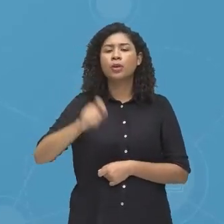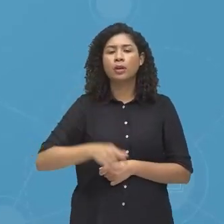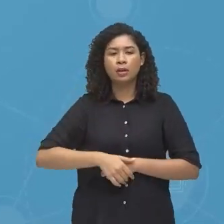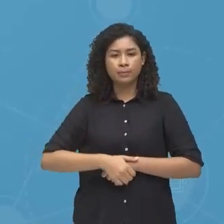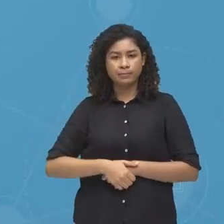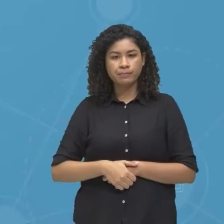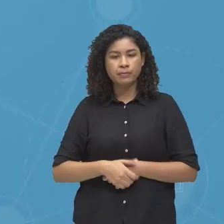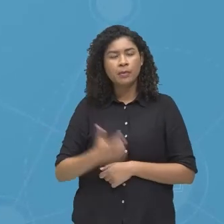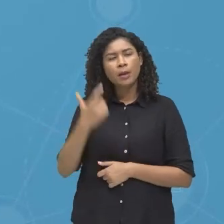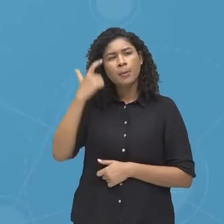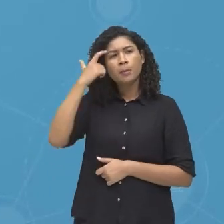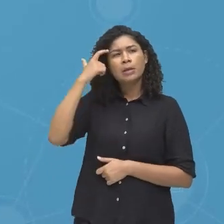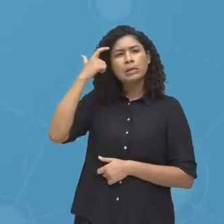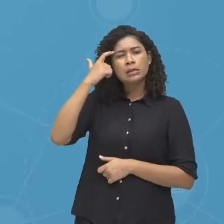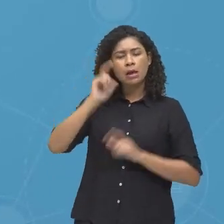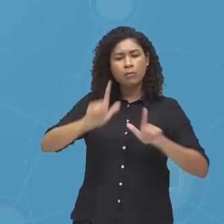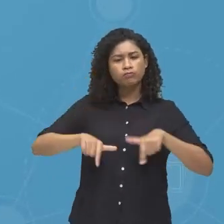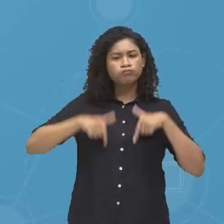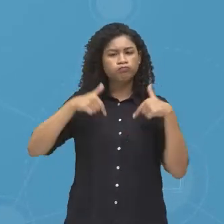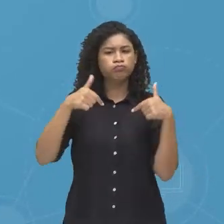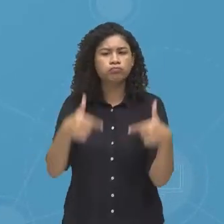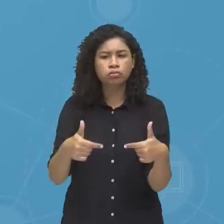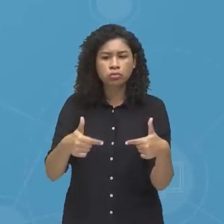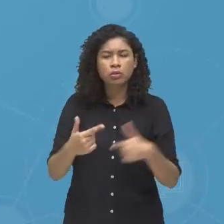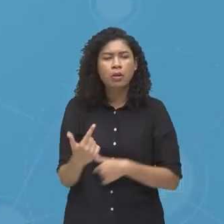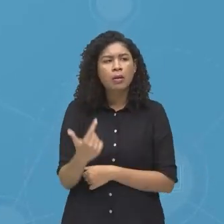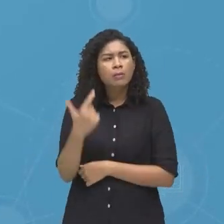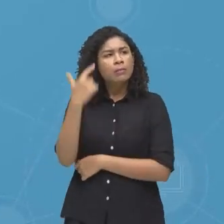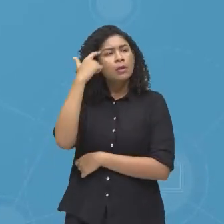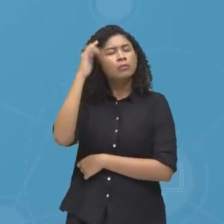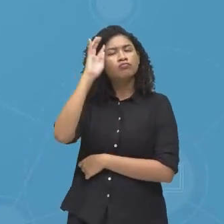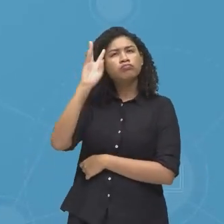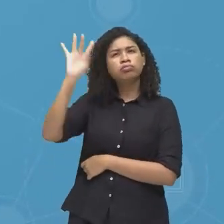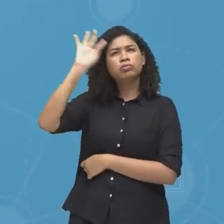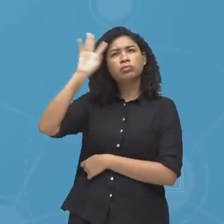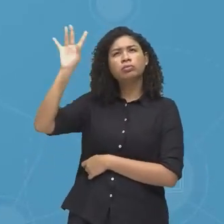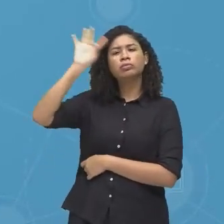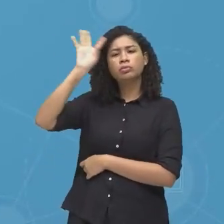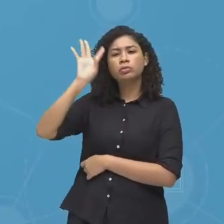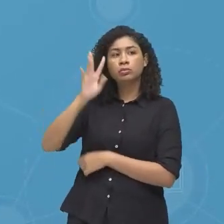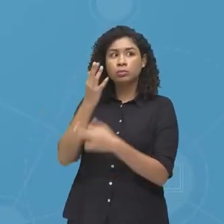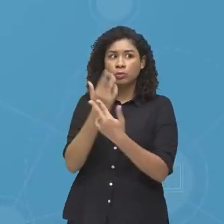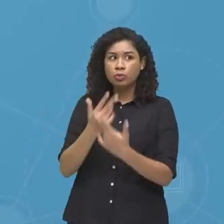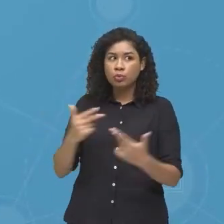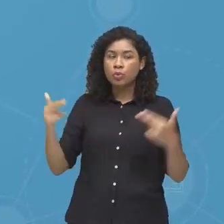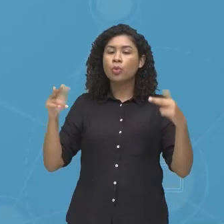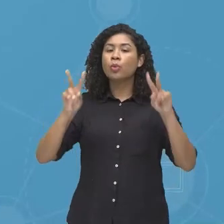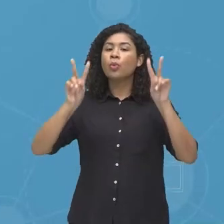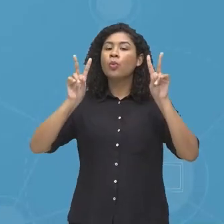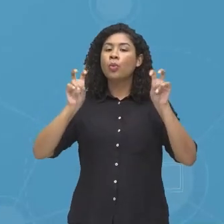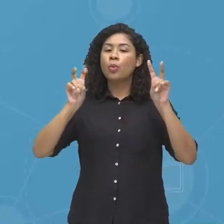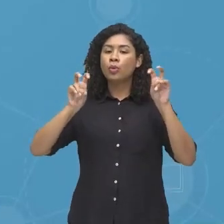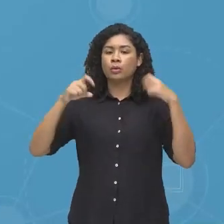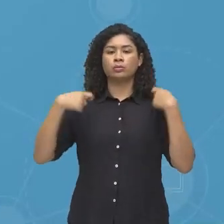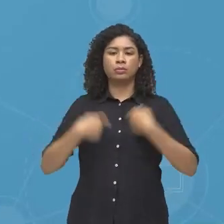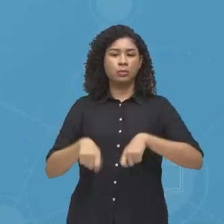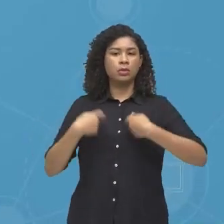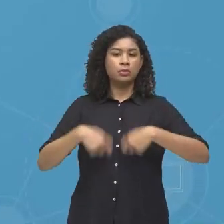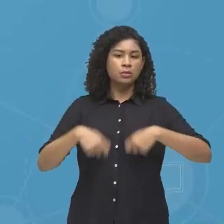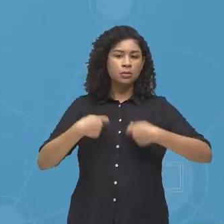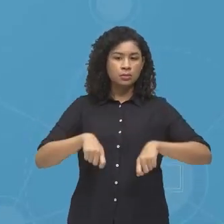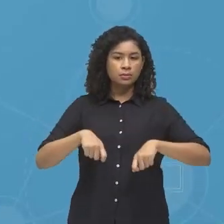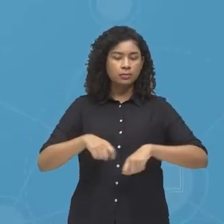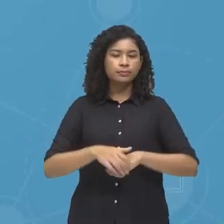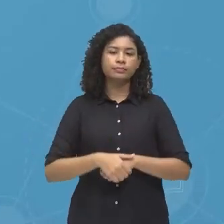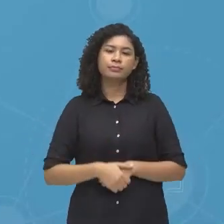a agir, a se debruçar em cima de suas necessidades. Então, fica aí a